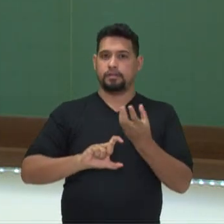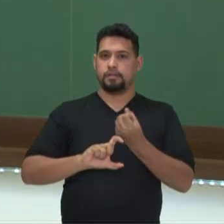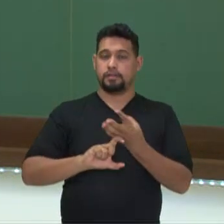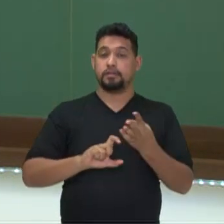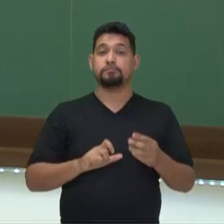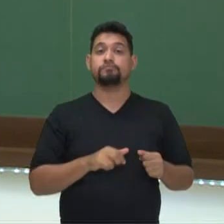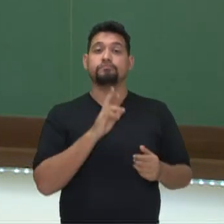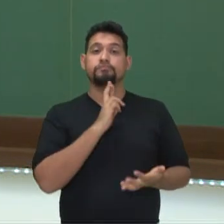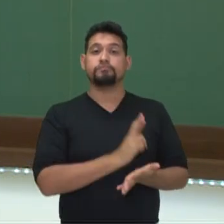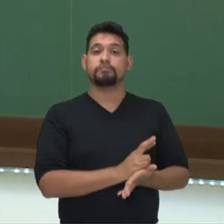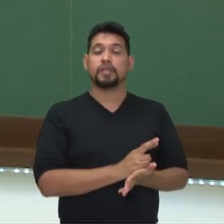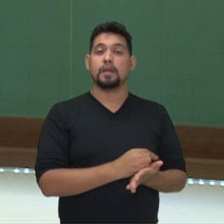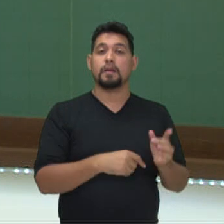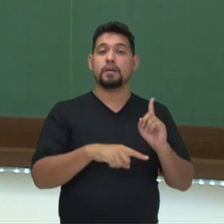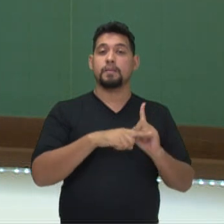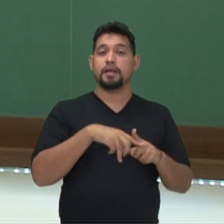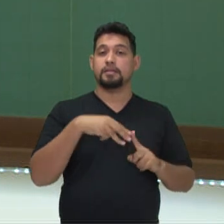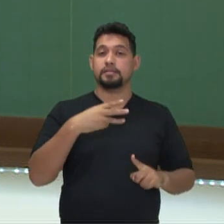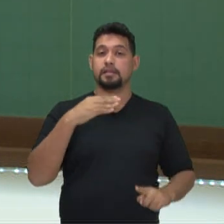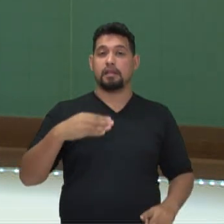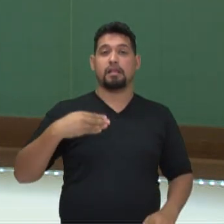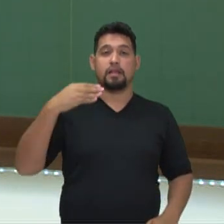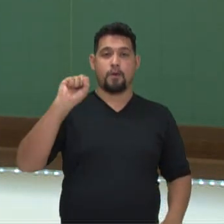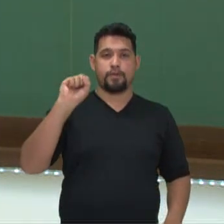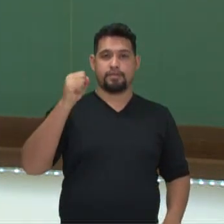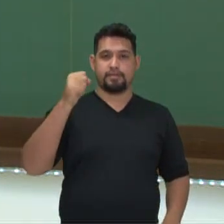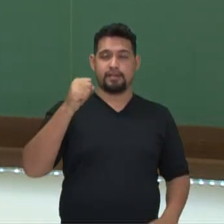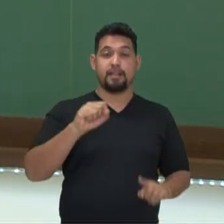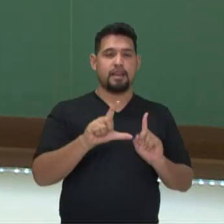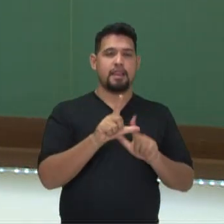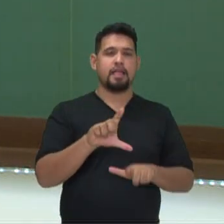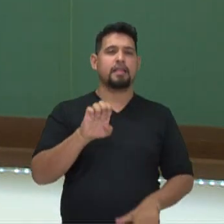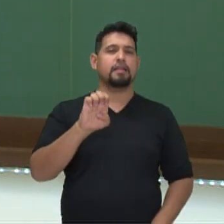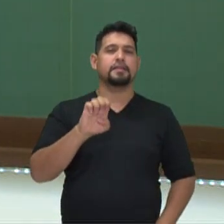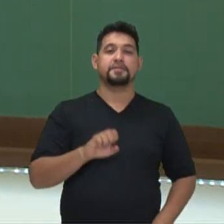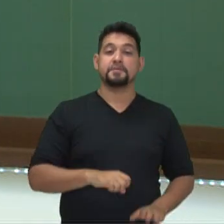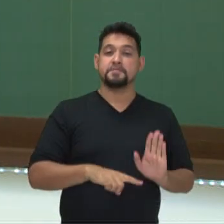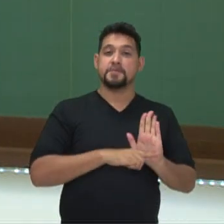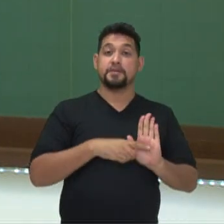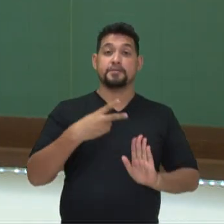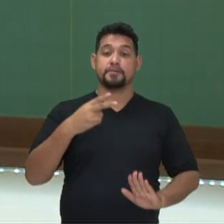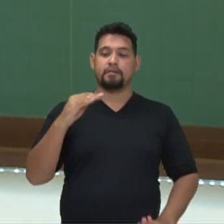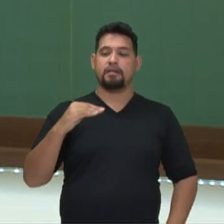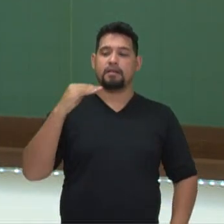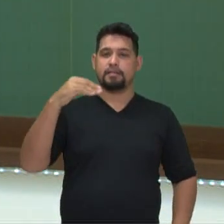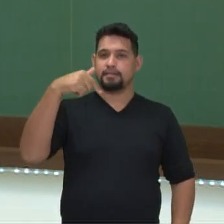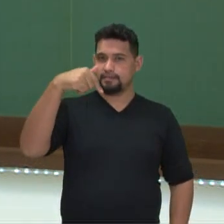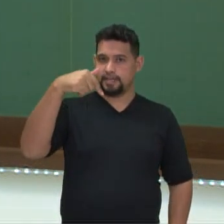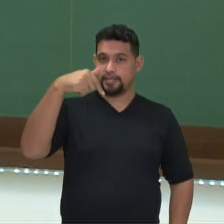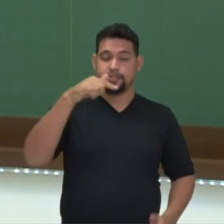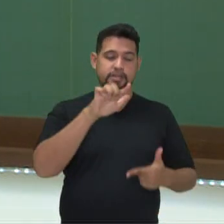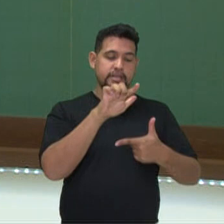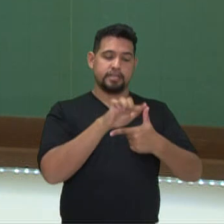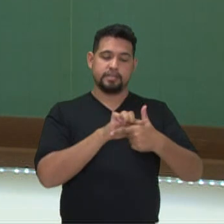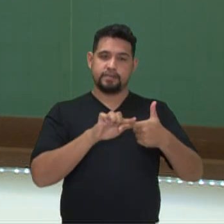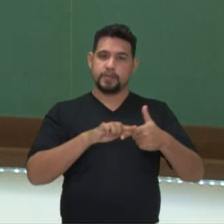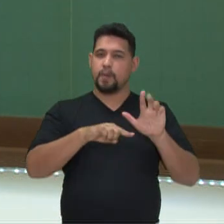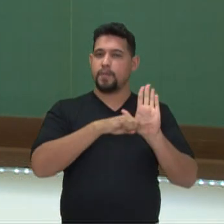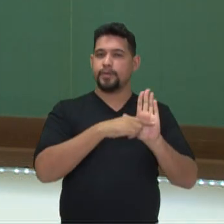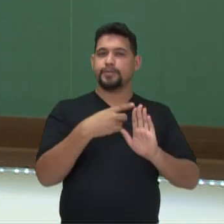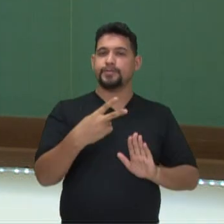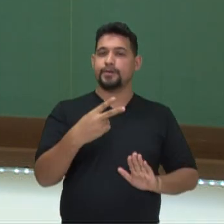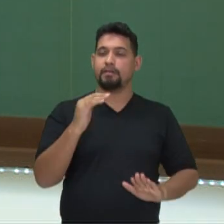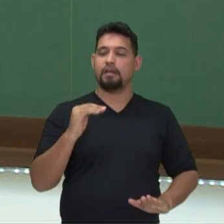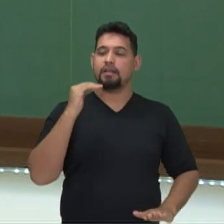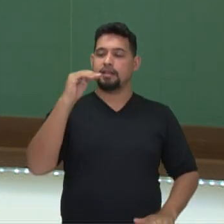mais 3 elevado à oitava potência. Na letra E, menos 2 elevado a 7, dividido por menos 2